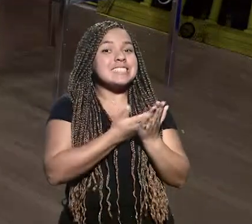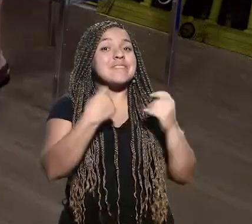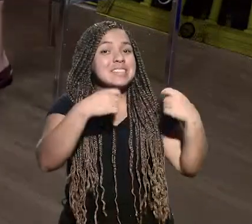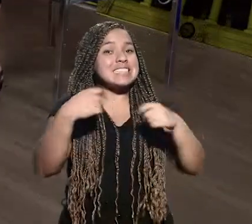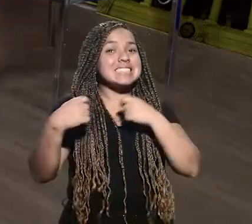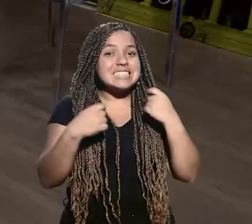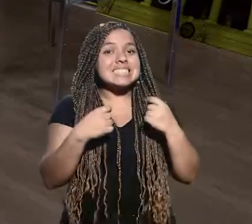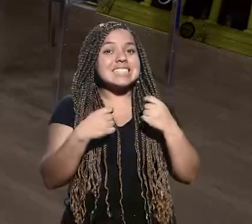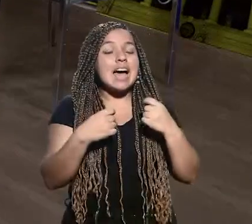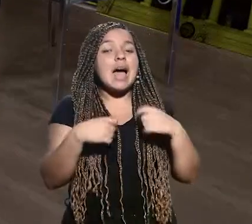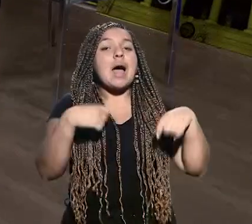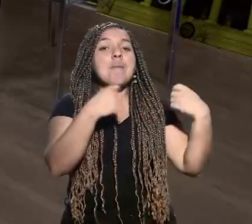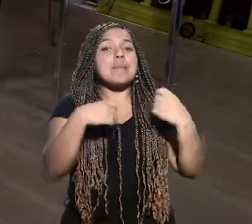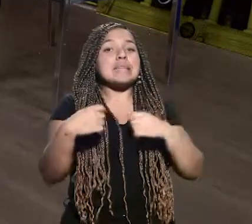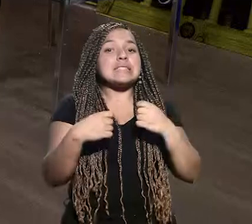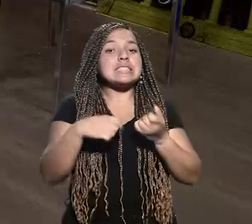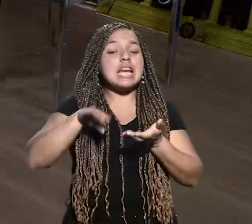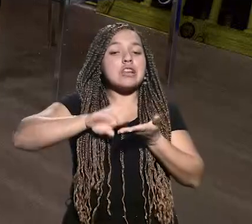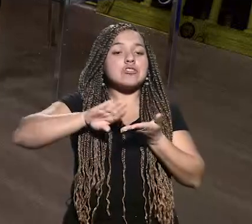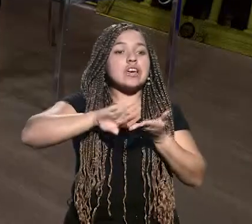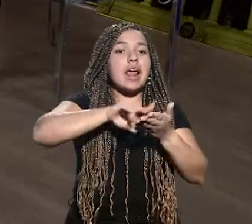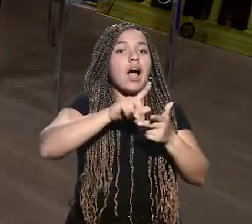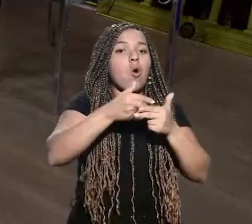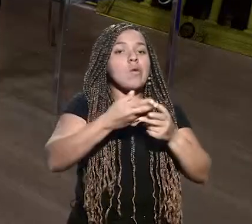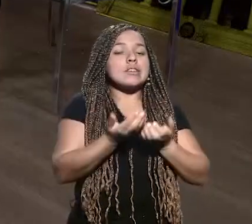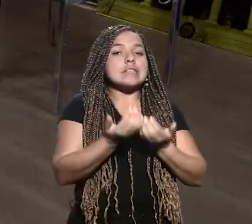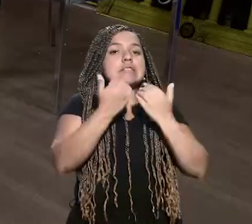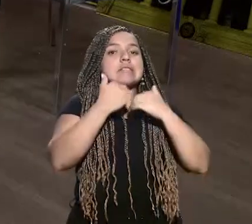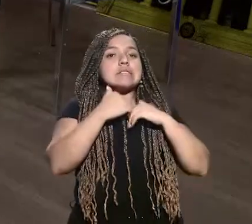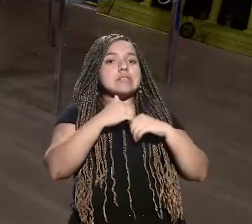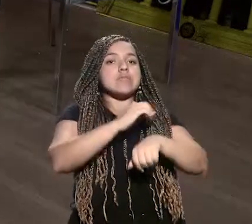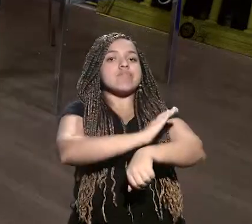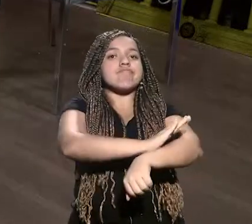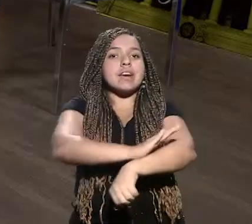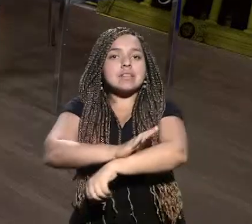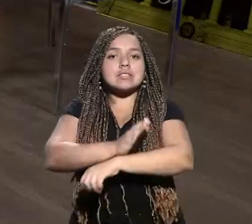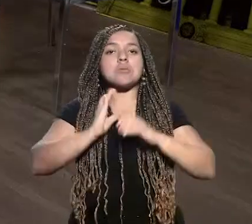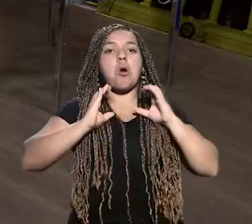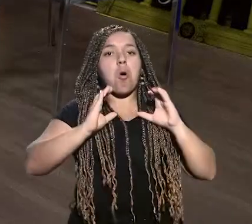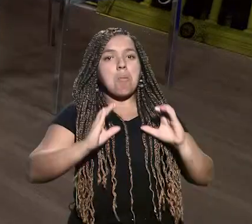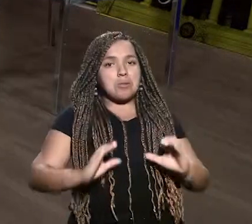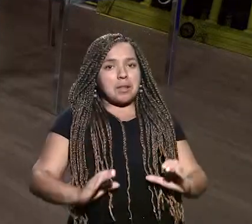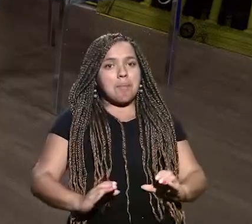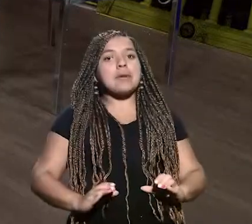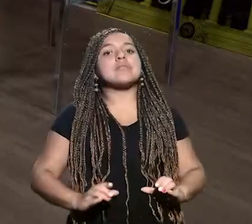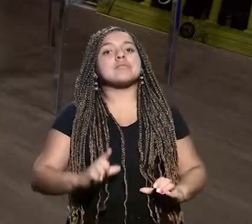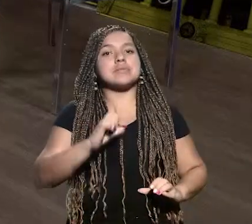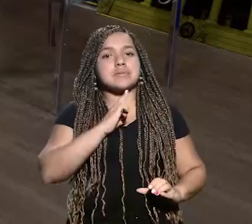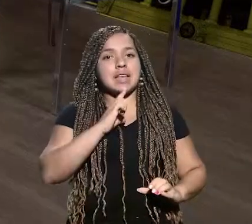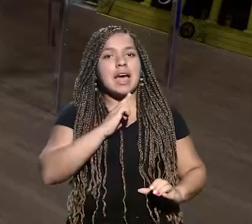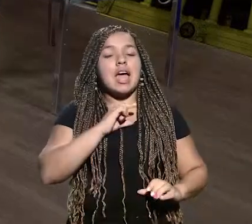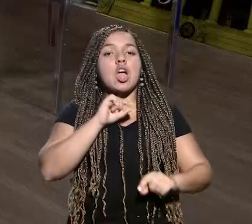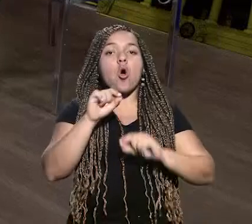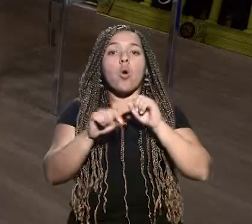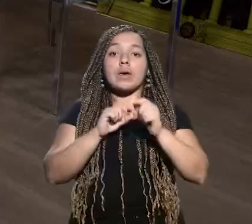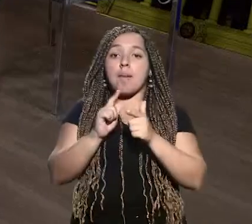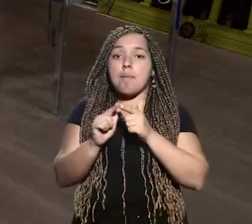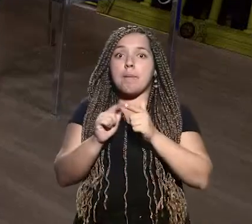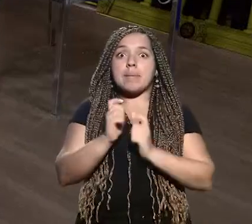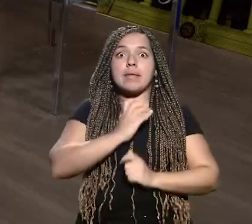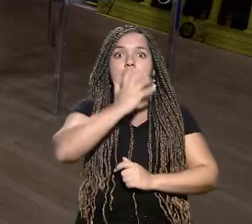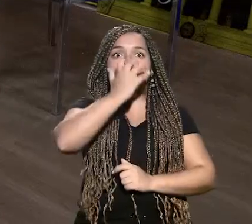brancos. Né? Como que é essa questão? O psicólogo branco está preparado para encarar esse tipo de problema? Não. Não?